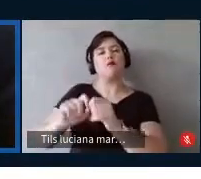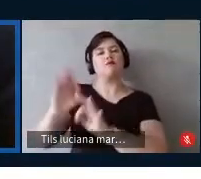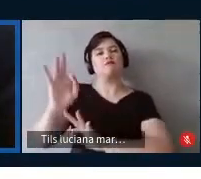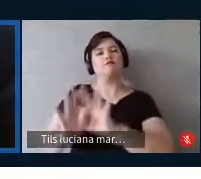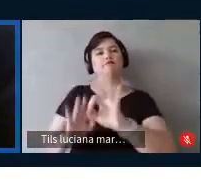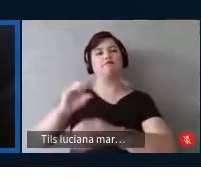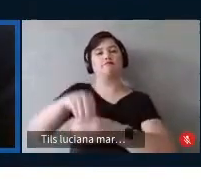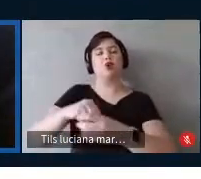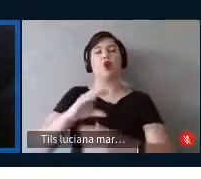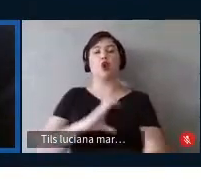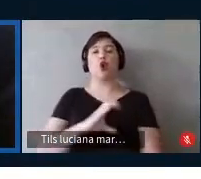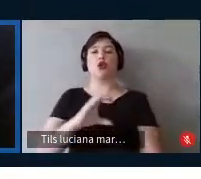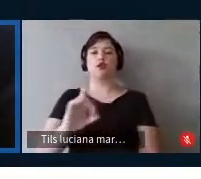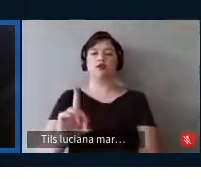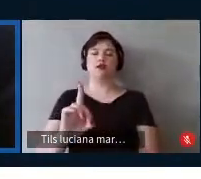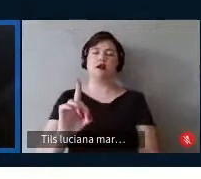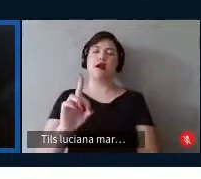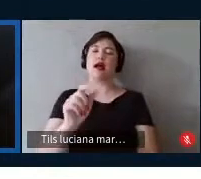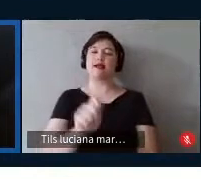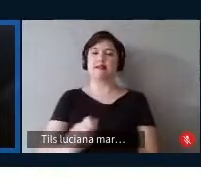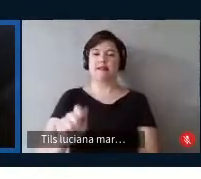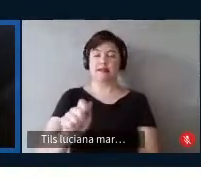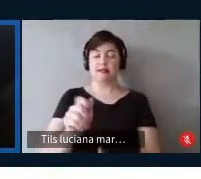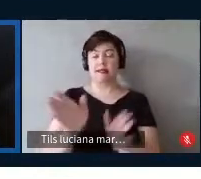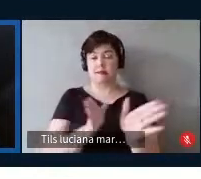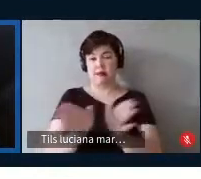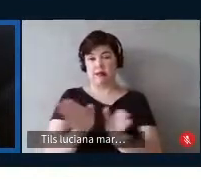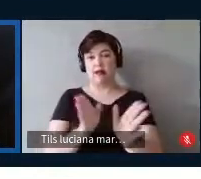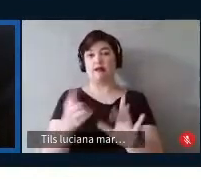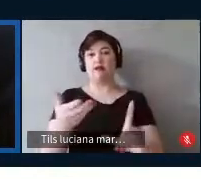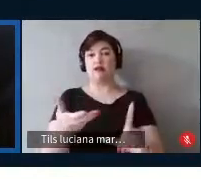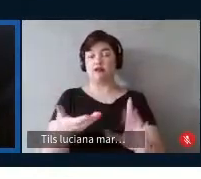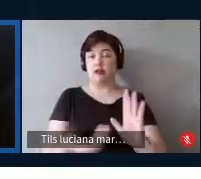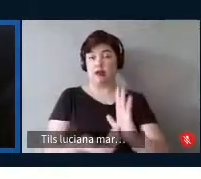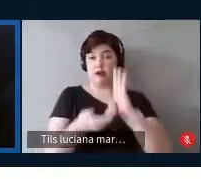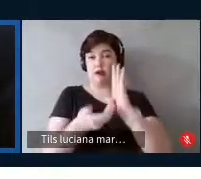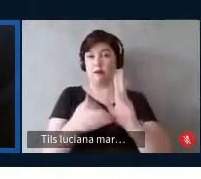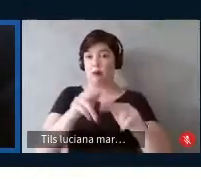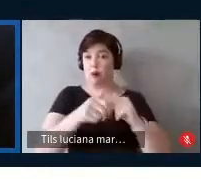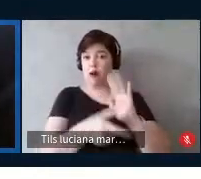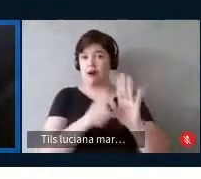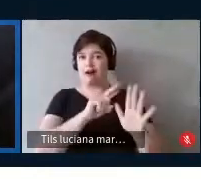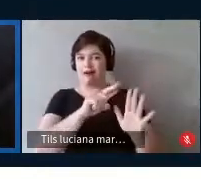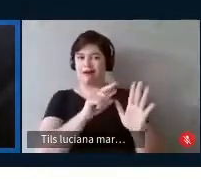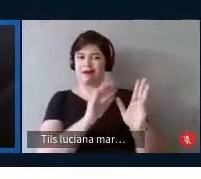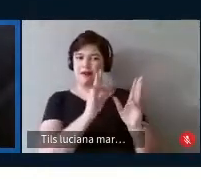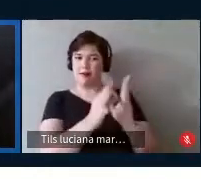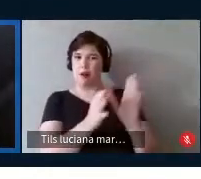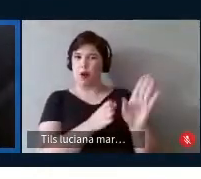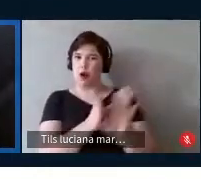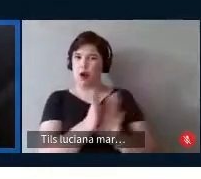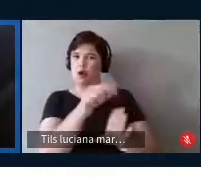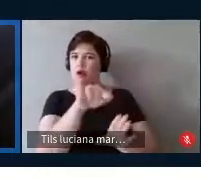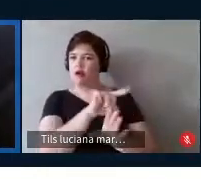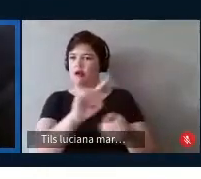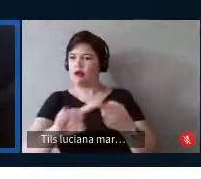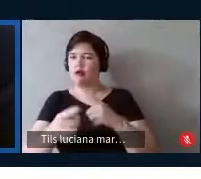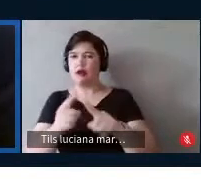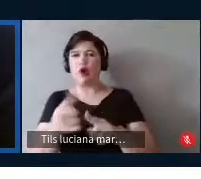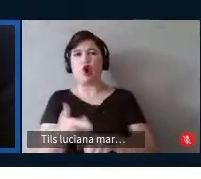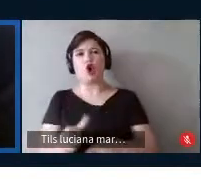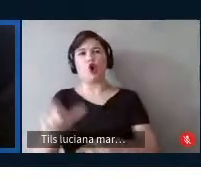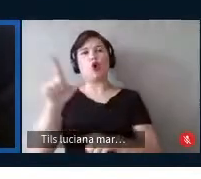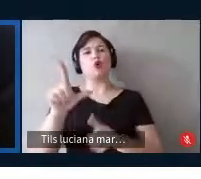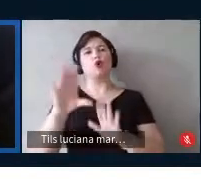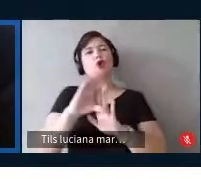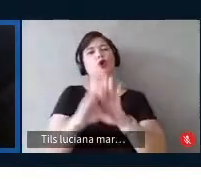pela Coordenação de Acessibilidade da Câmara, baseada nesse parecer da FEBRAPIUS, em conjunto com o